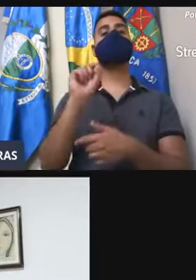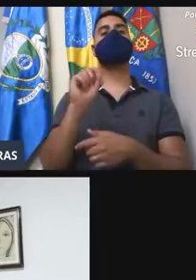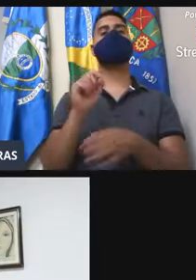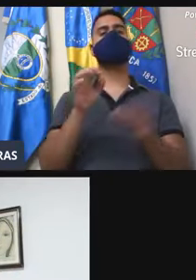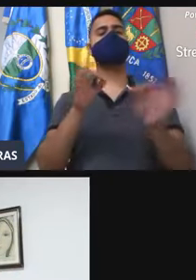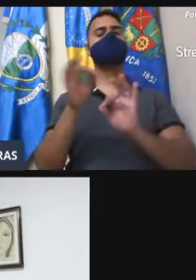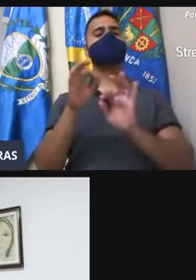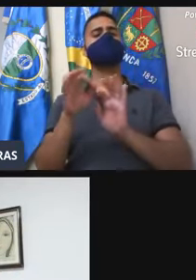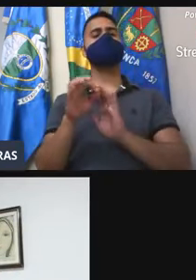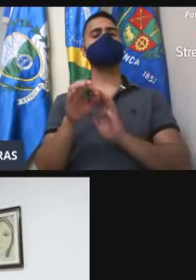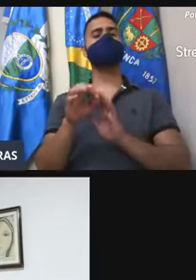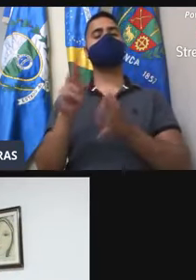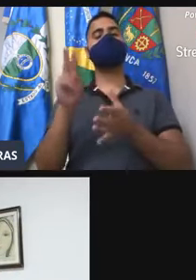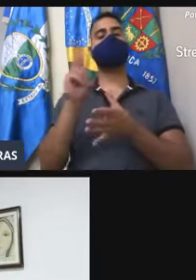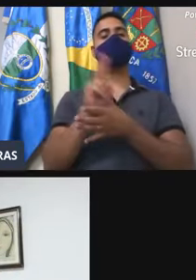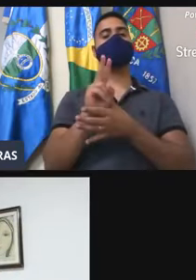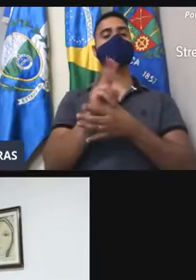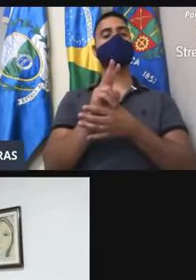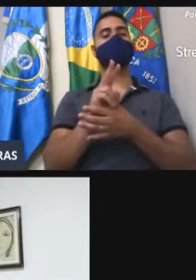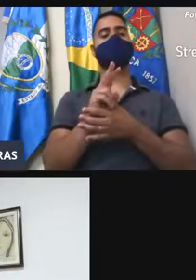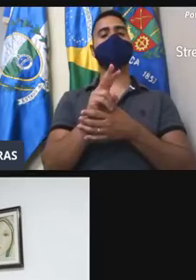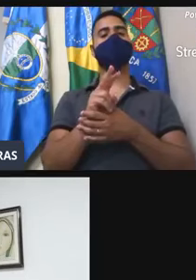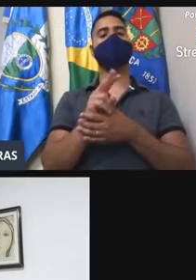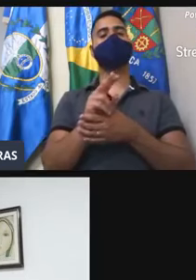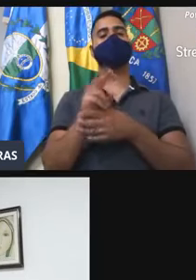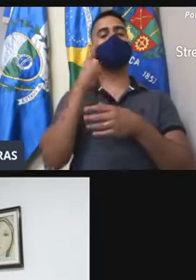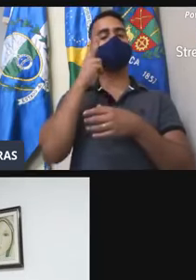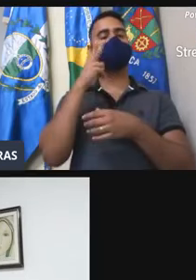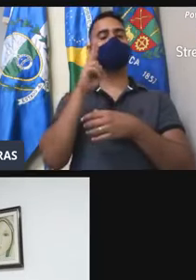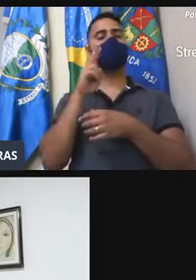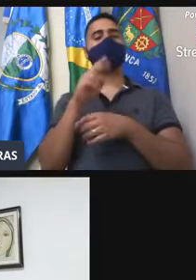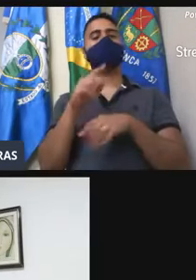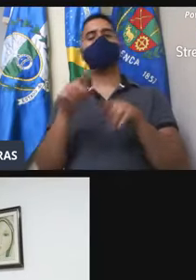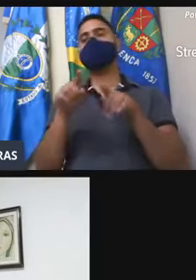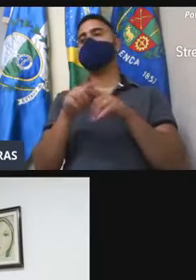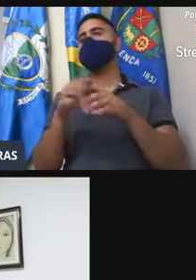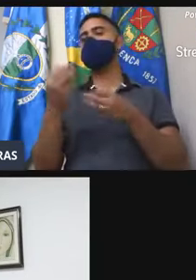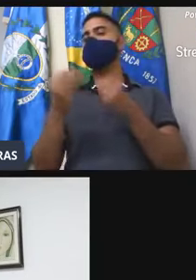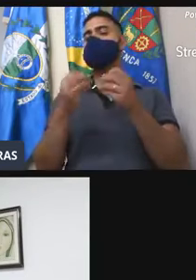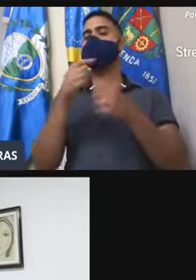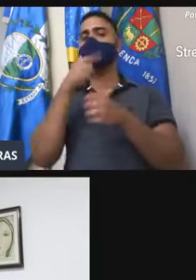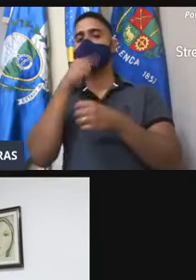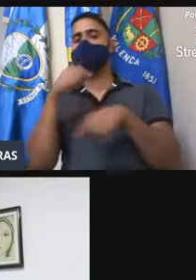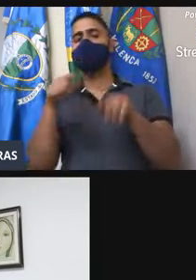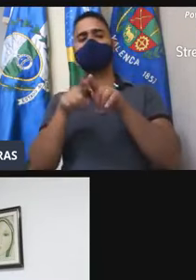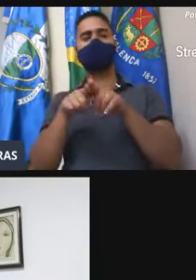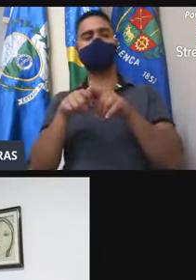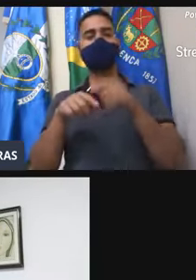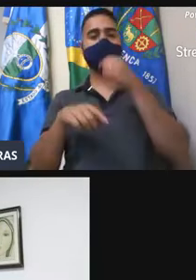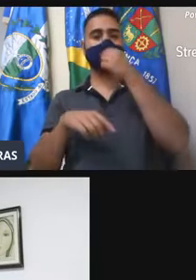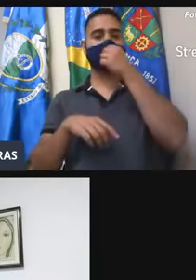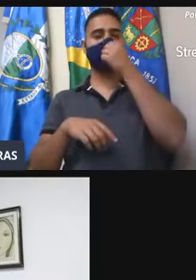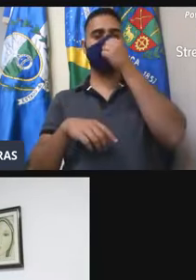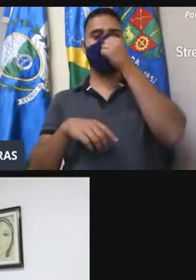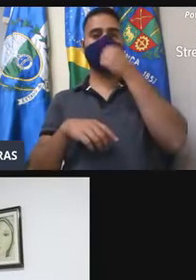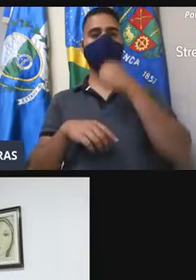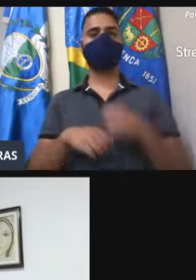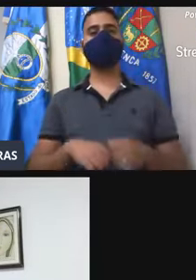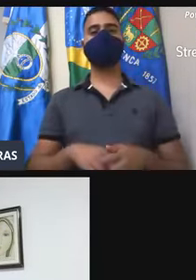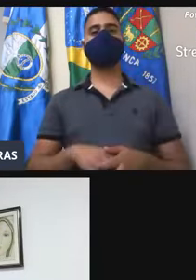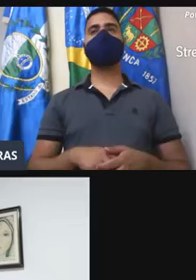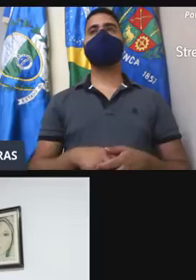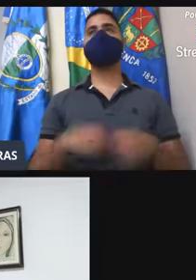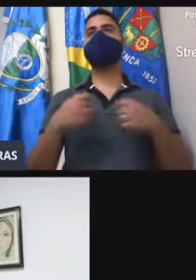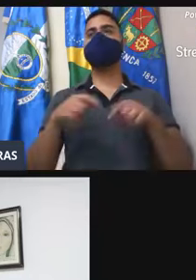Plano Municipal de Valença, além de ser revisto quanto aos serviços de abastecimento de água e esgotamento sanitário, deverá passar a incluir também as